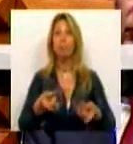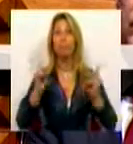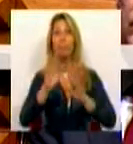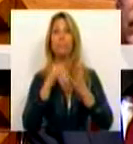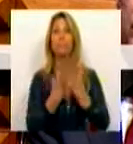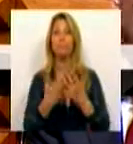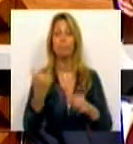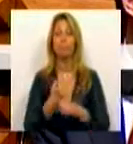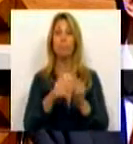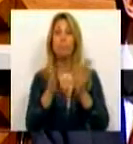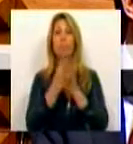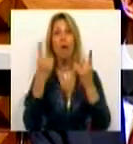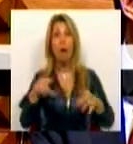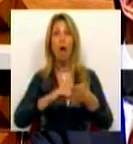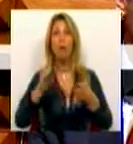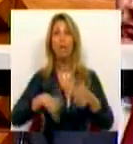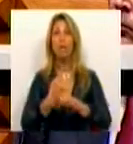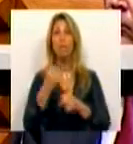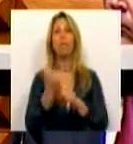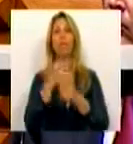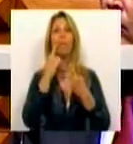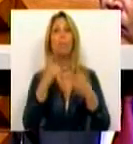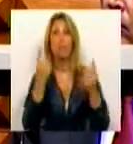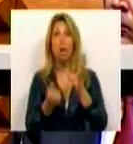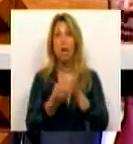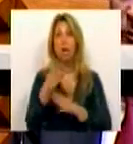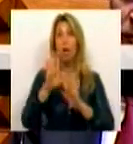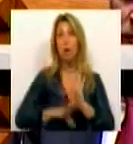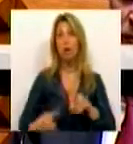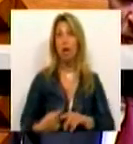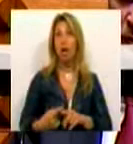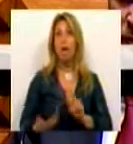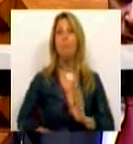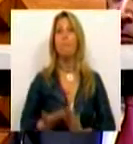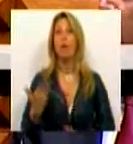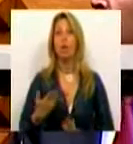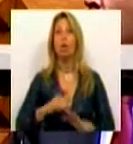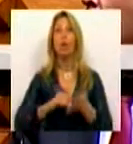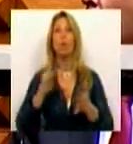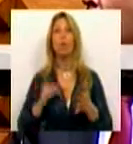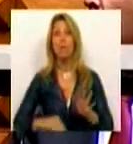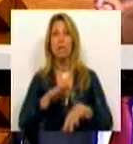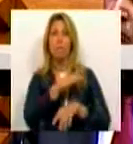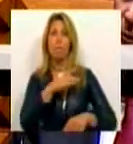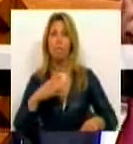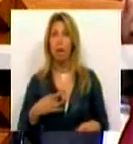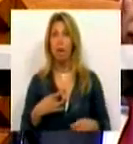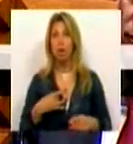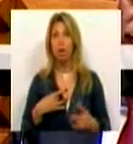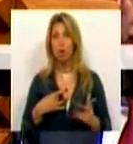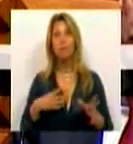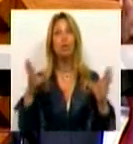trabalhadores com contratos de trabalho em função pública, criar condições mais atrativas para a contratação de médicos, a